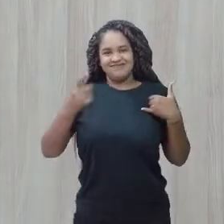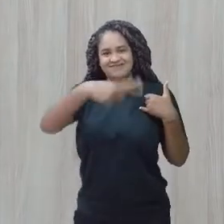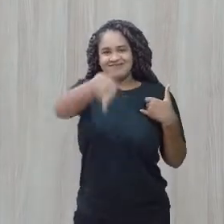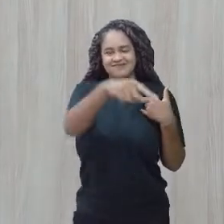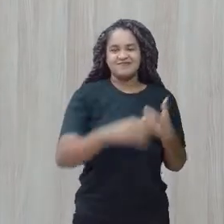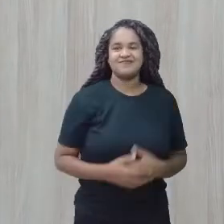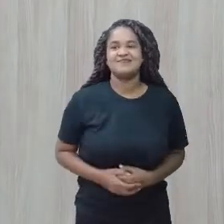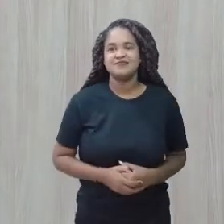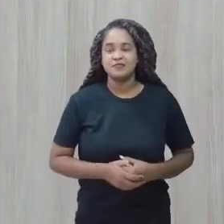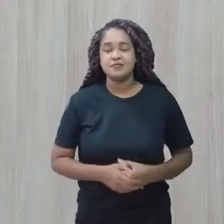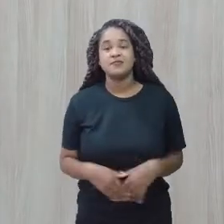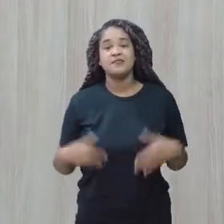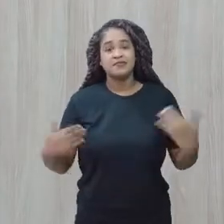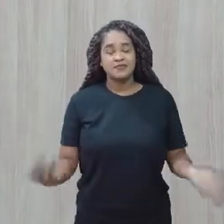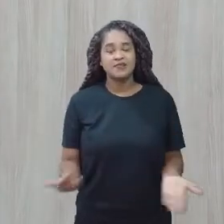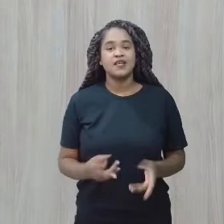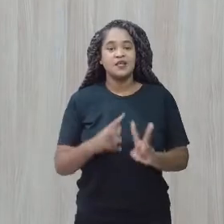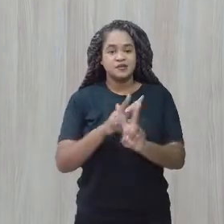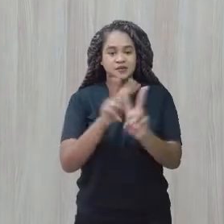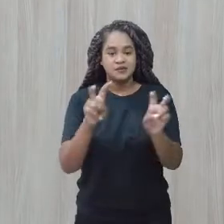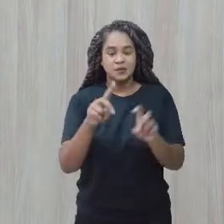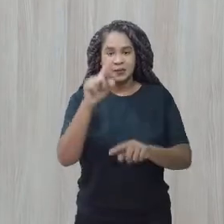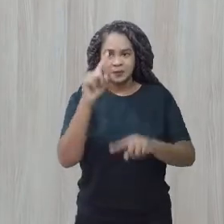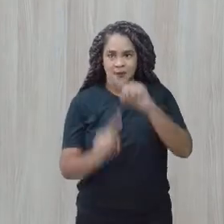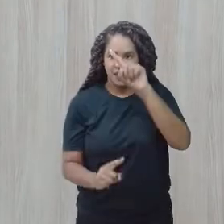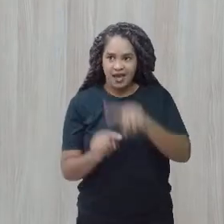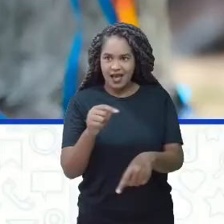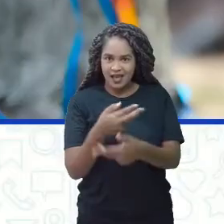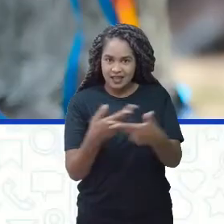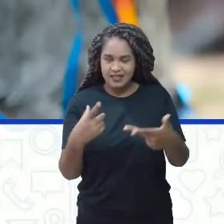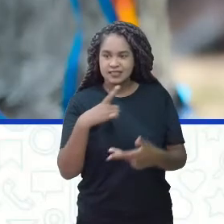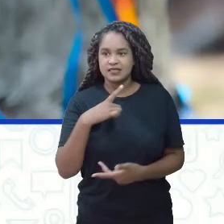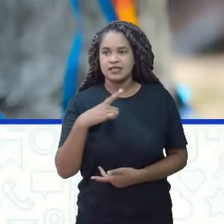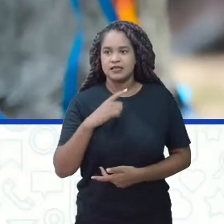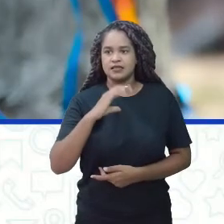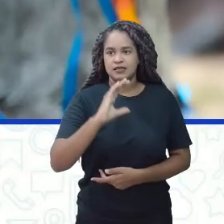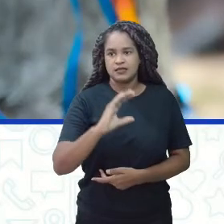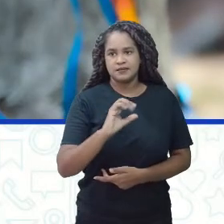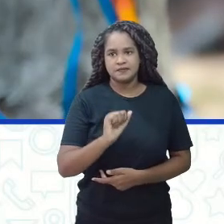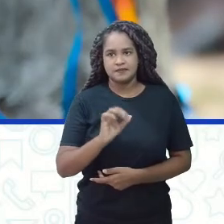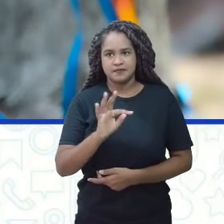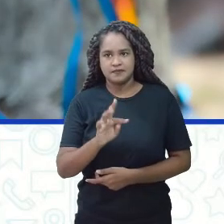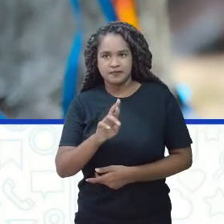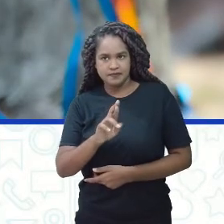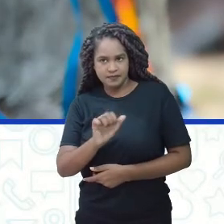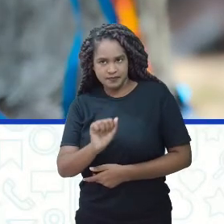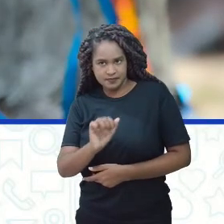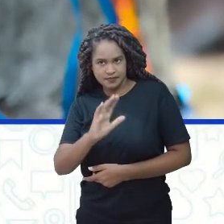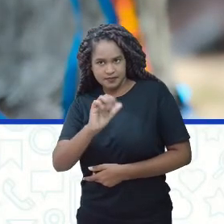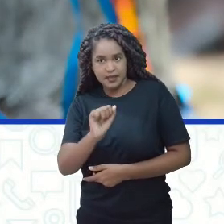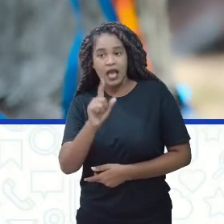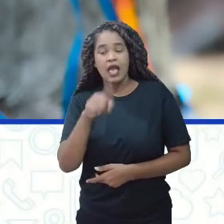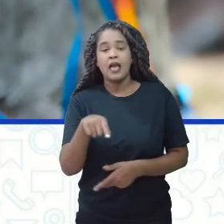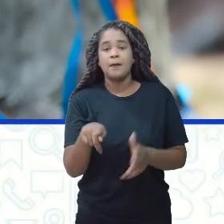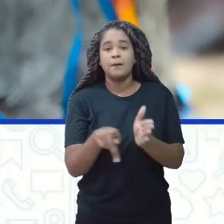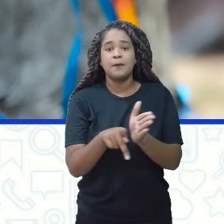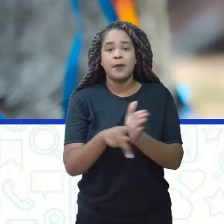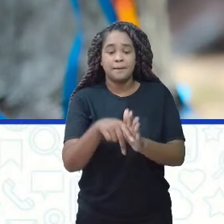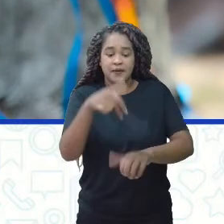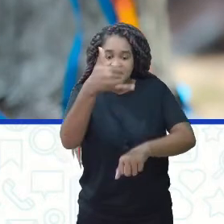Mas falando basicamente sobre os materiais, né, a gente tem a catraca, que são esses ferrinhos aí que vocês estão